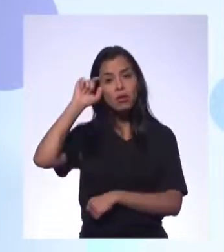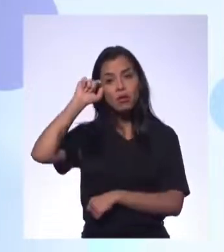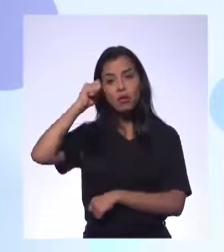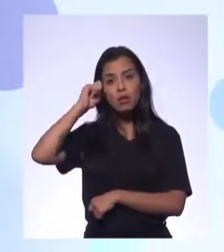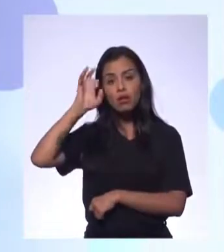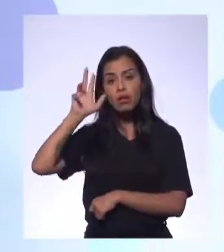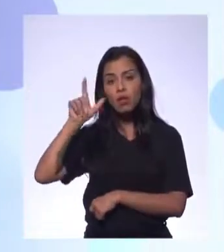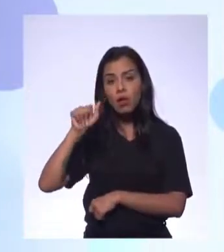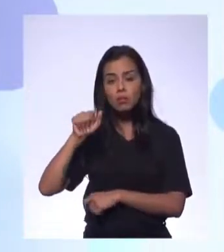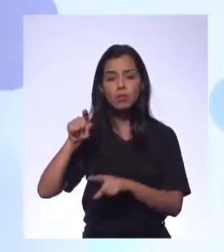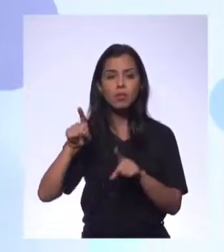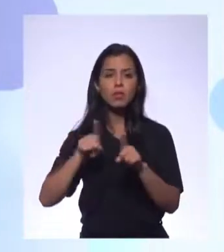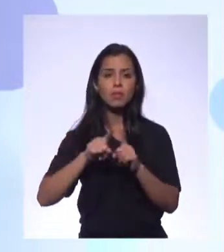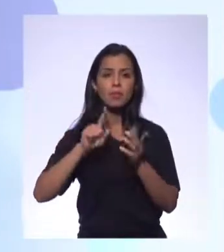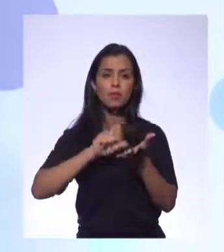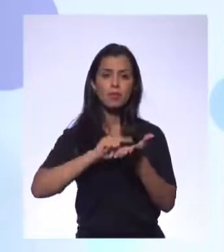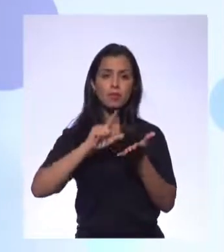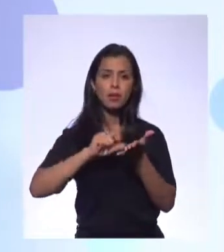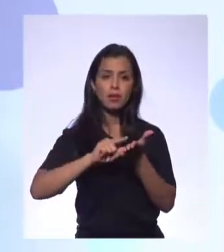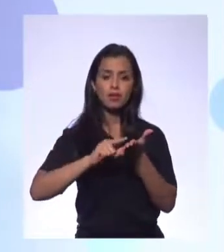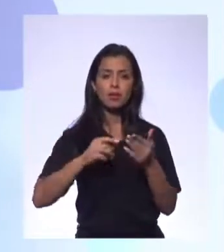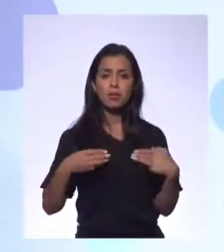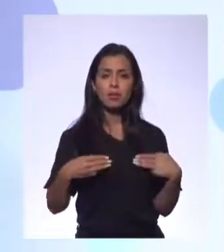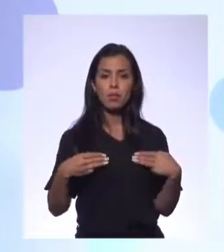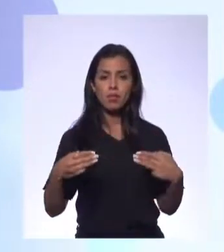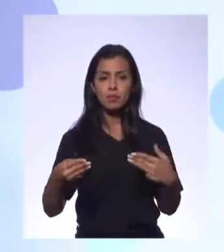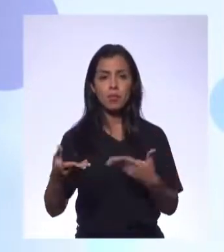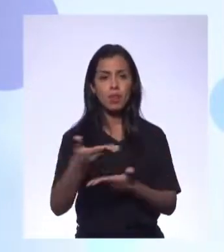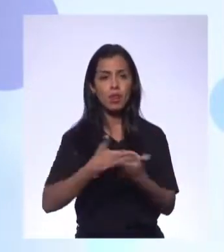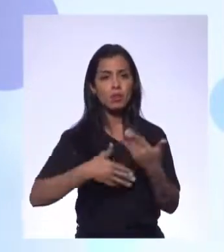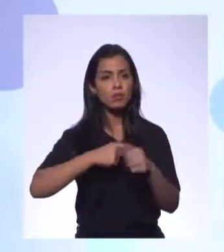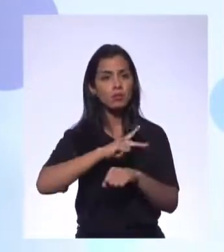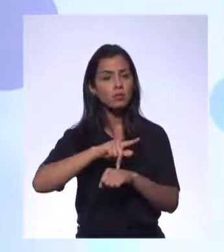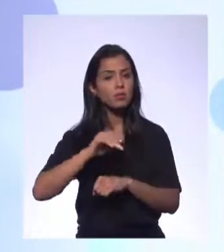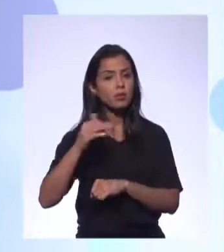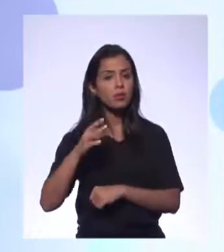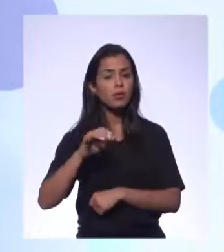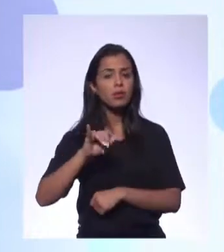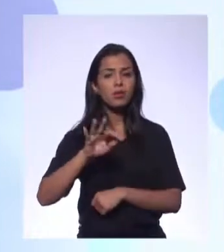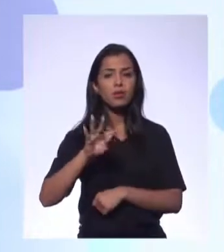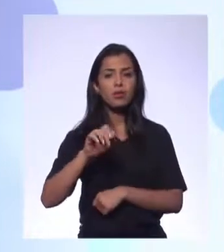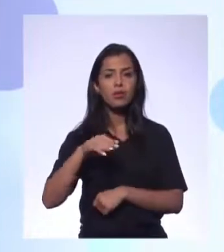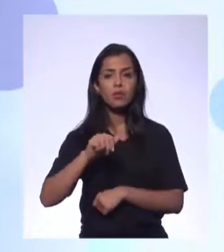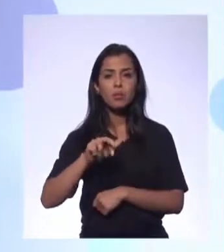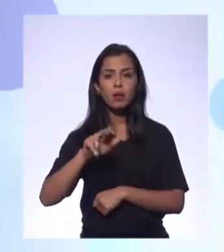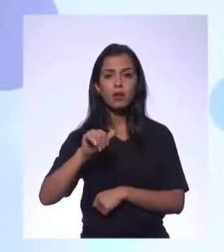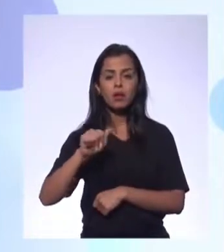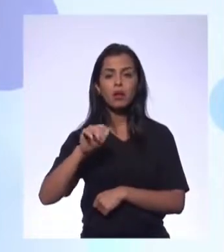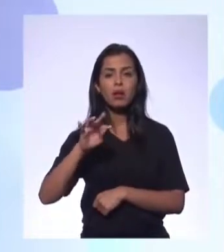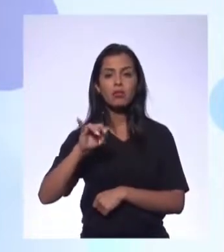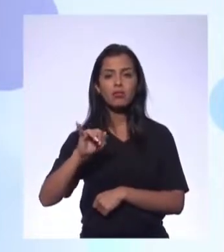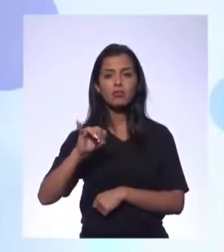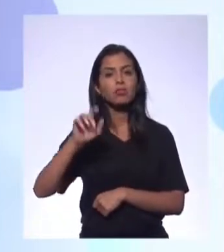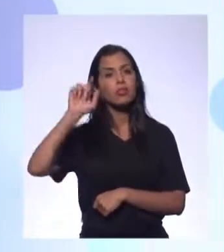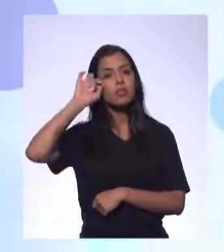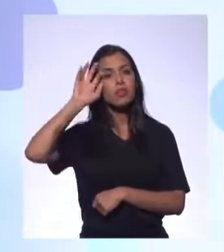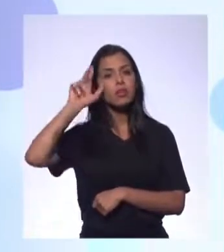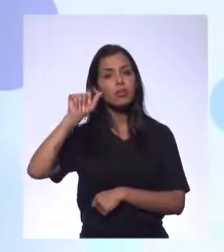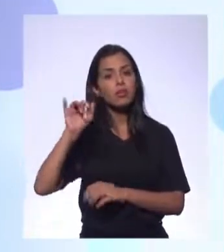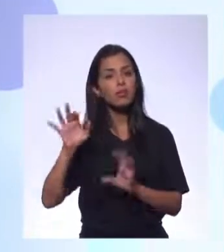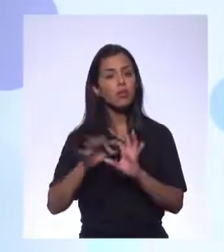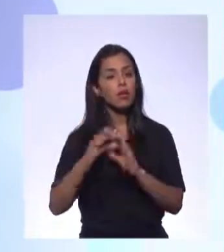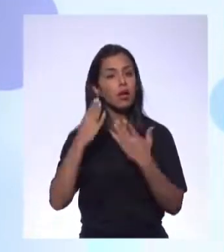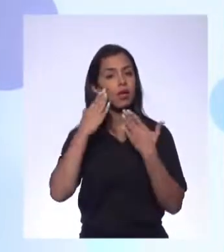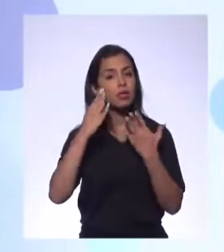também um artigo do Ministério das Relações Exteriores, né, do Itamaraty, sobre a União Africana. Eu